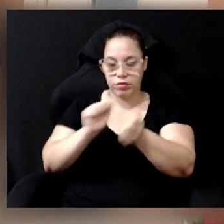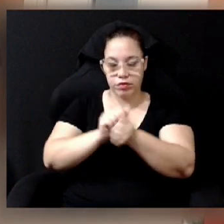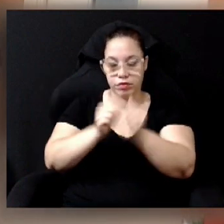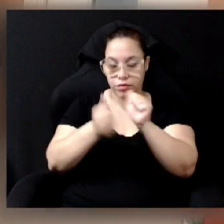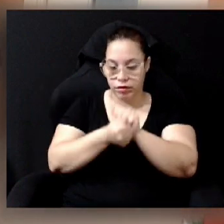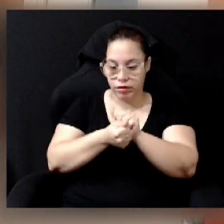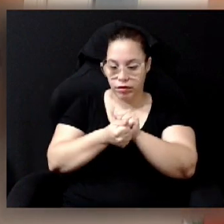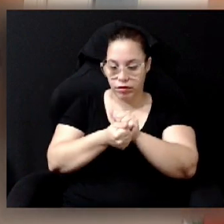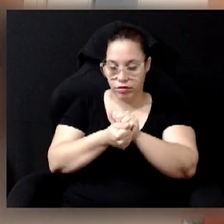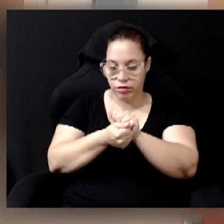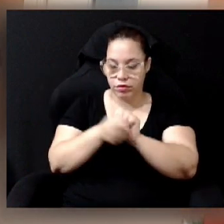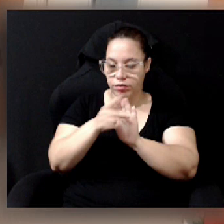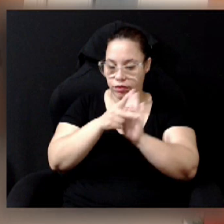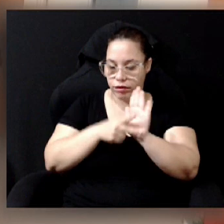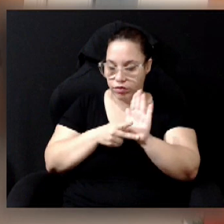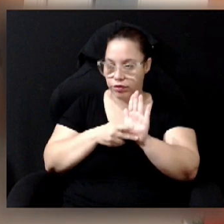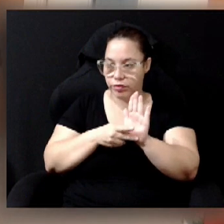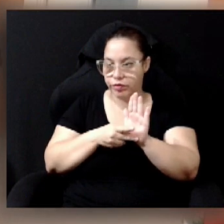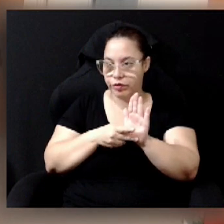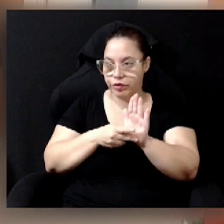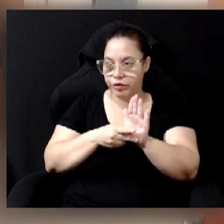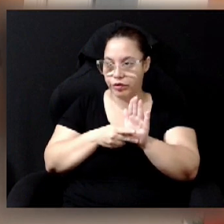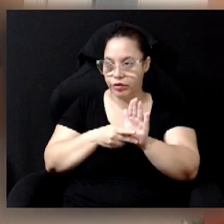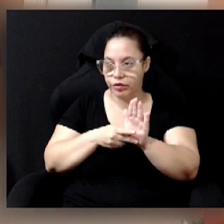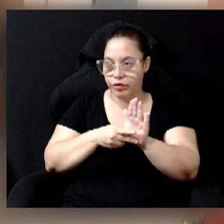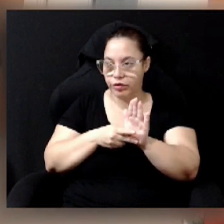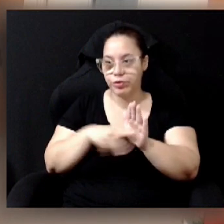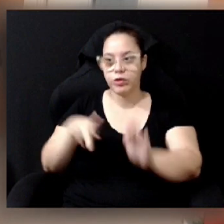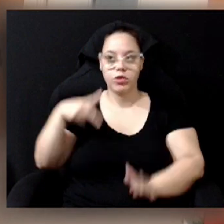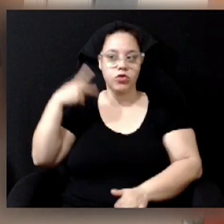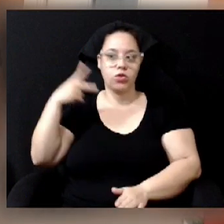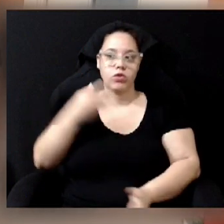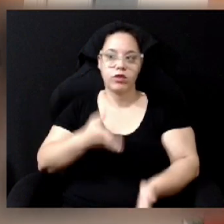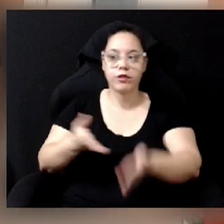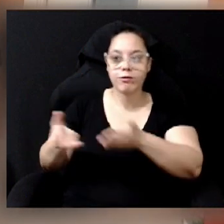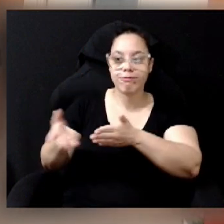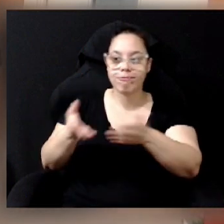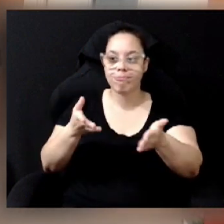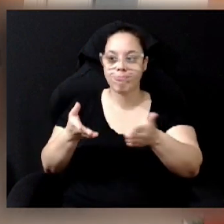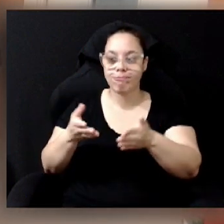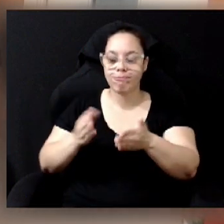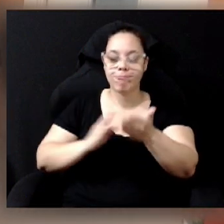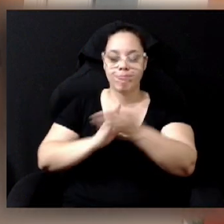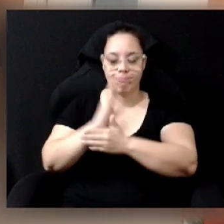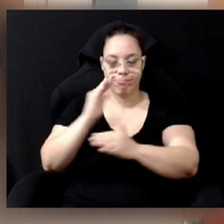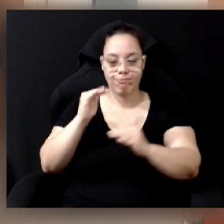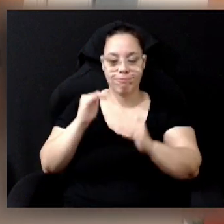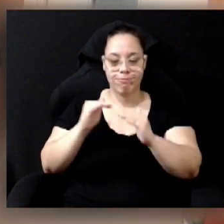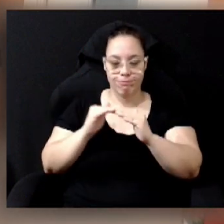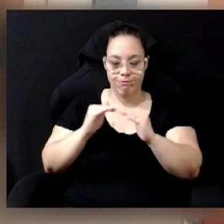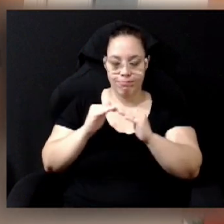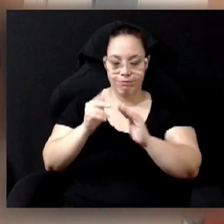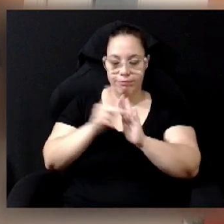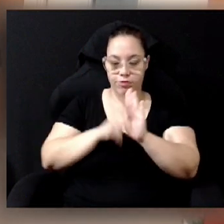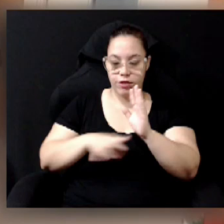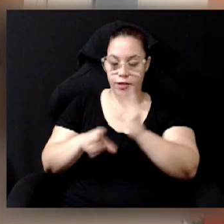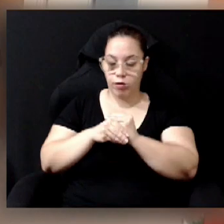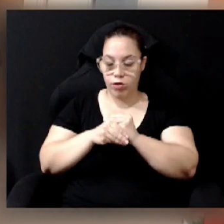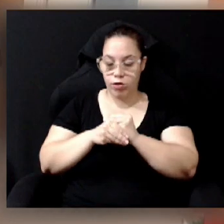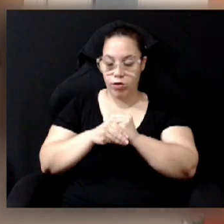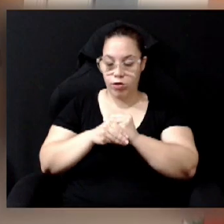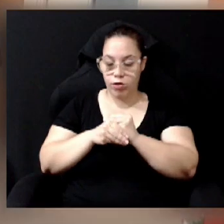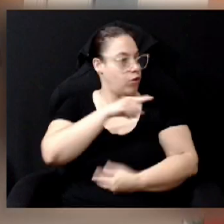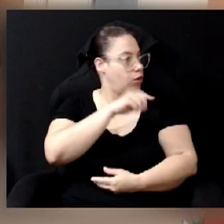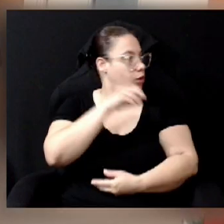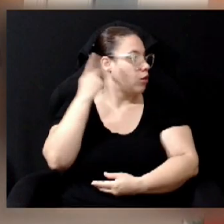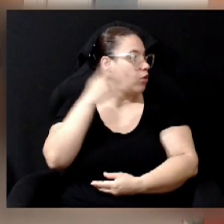que passam pelas mãos dos vereadores e com louvor eu voto favorável ao projeto e às emendas. Obrigado, vereador.